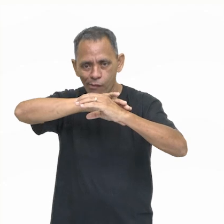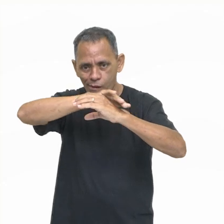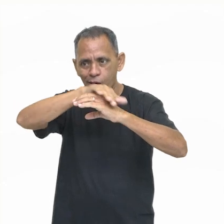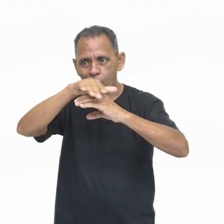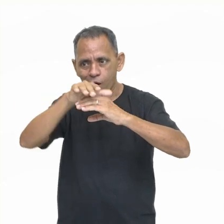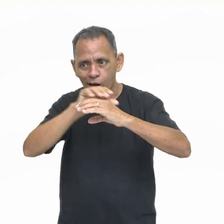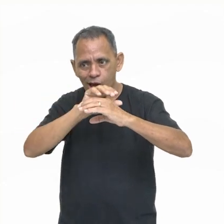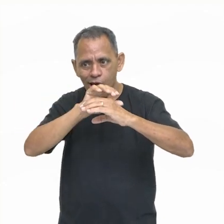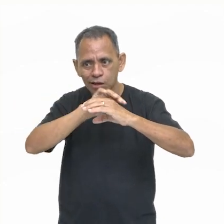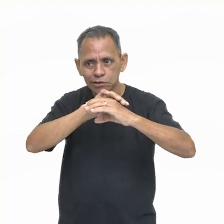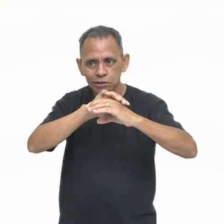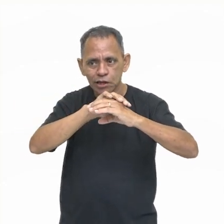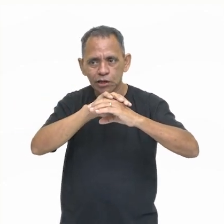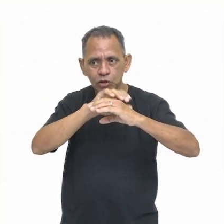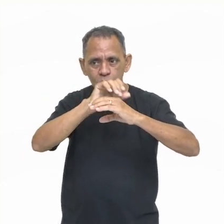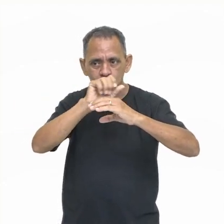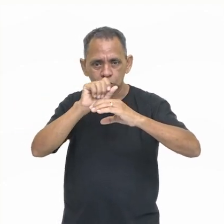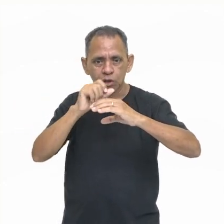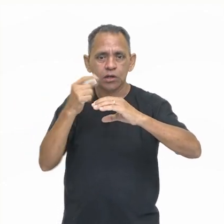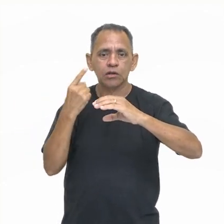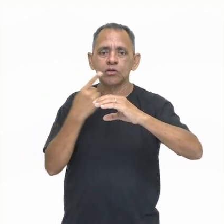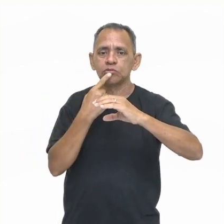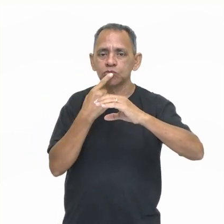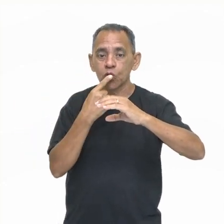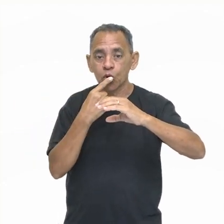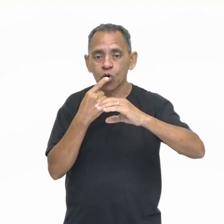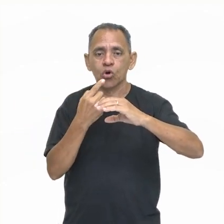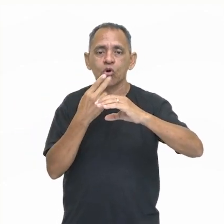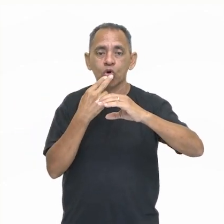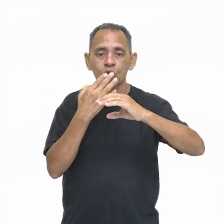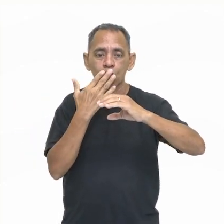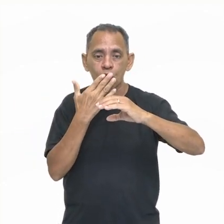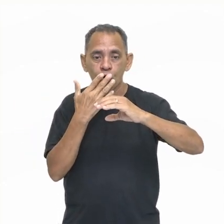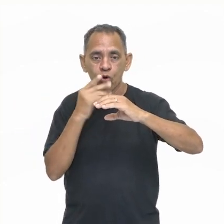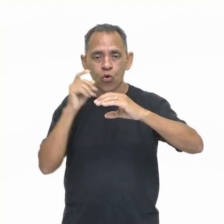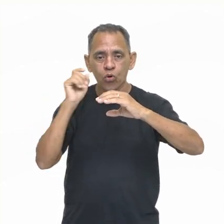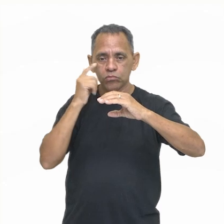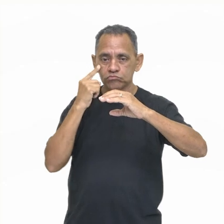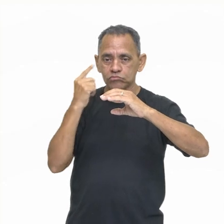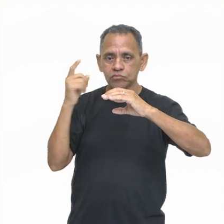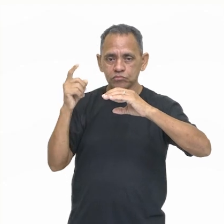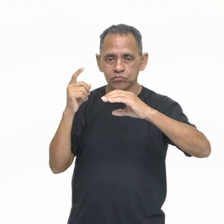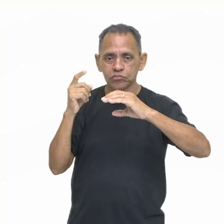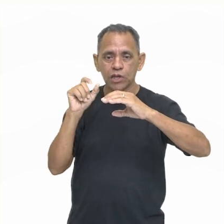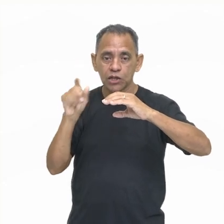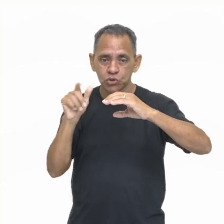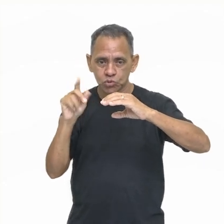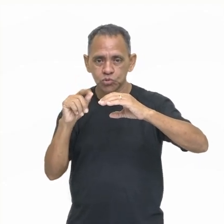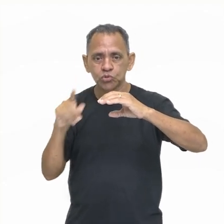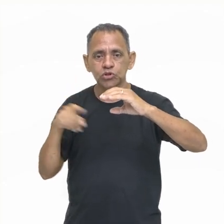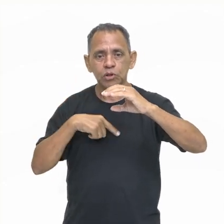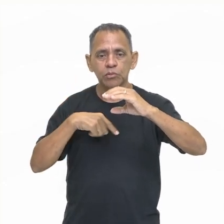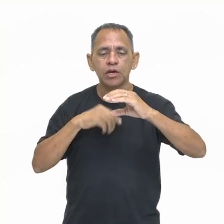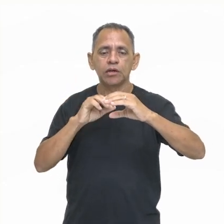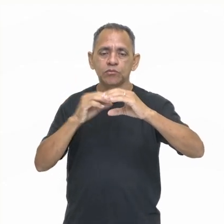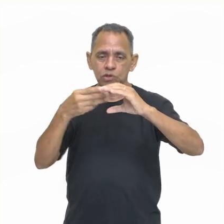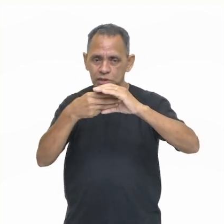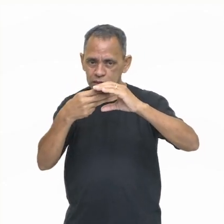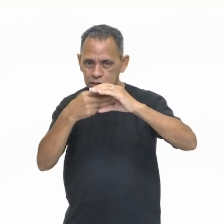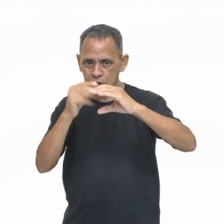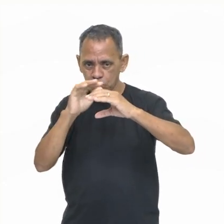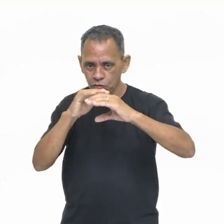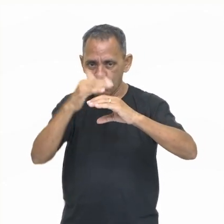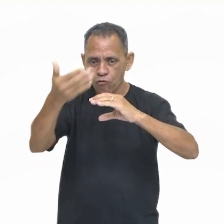é a gente observa essa estrutura que está para fora e está para dentro da célula, né? A gente costuma falar